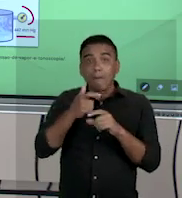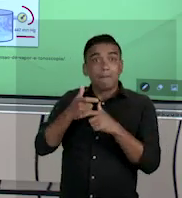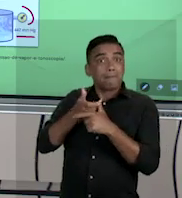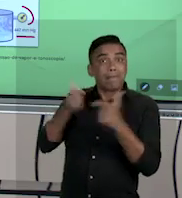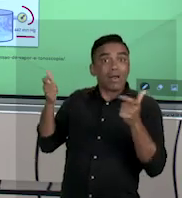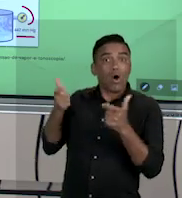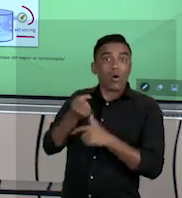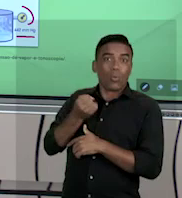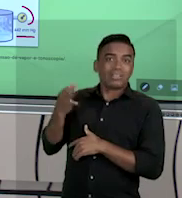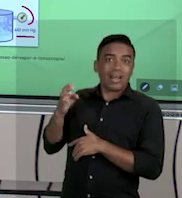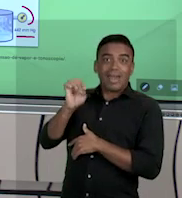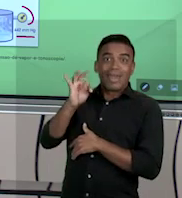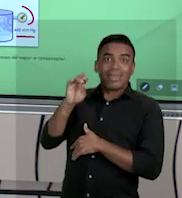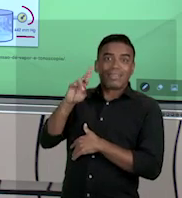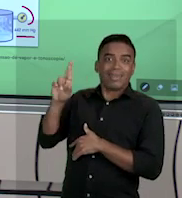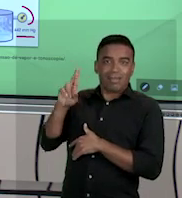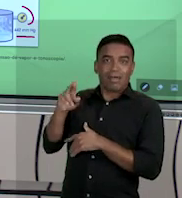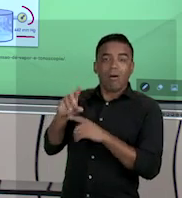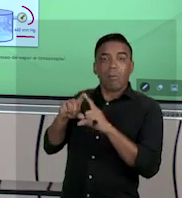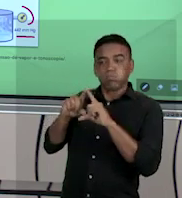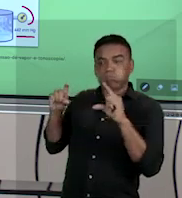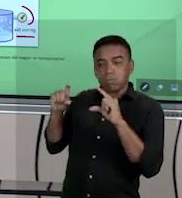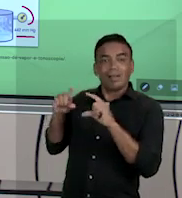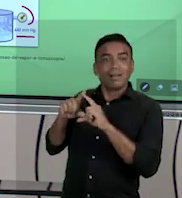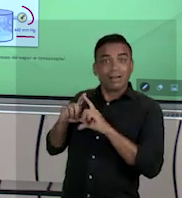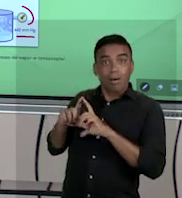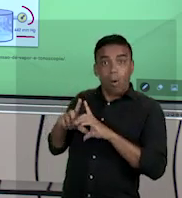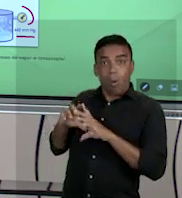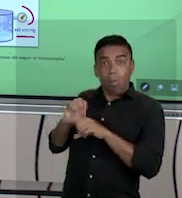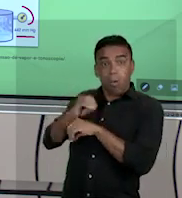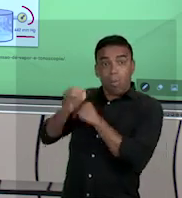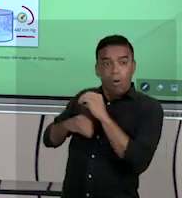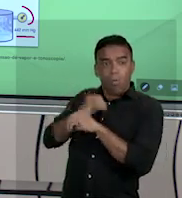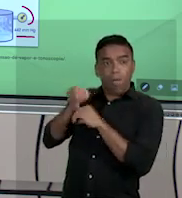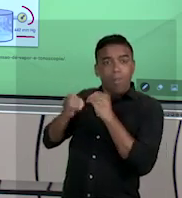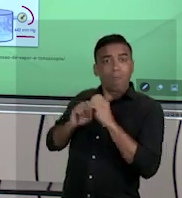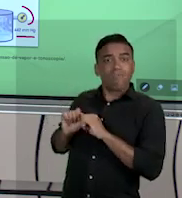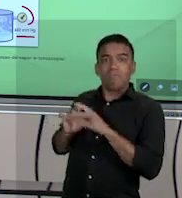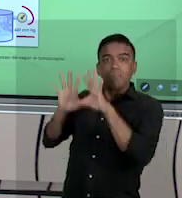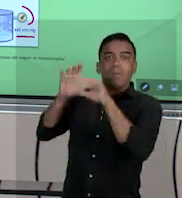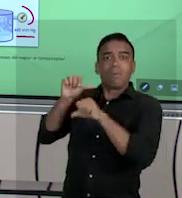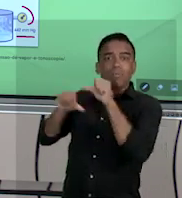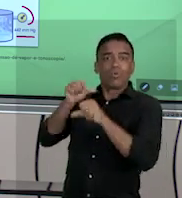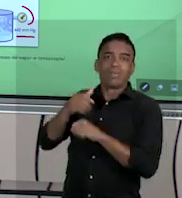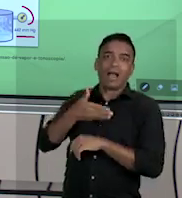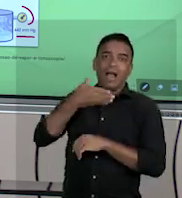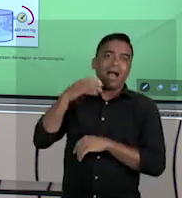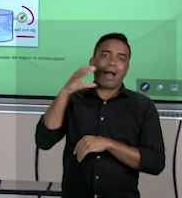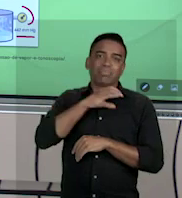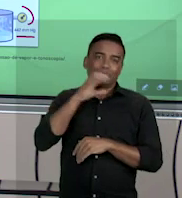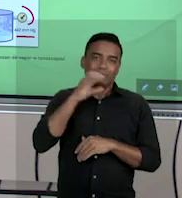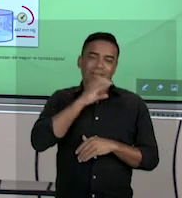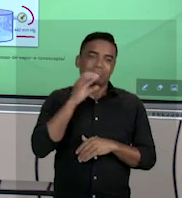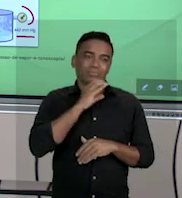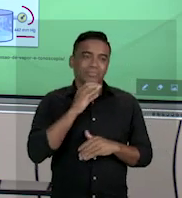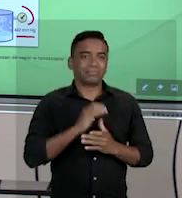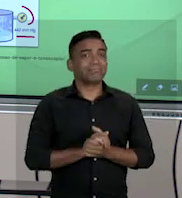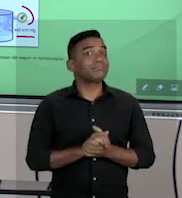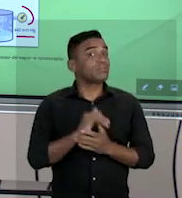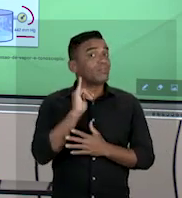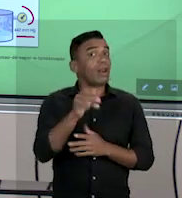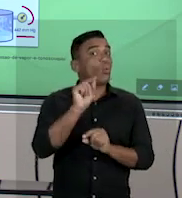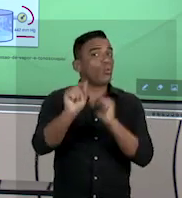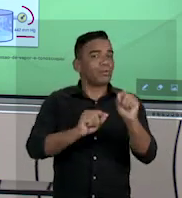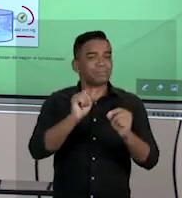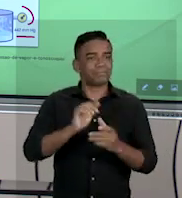quê? Porque a maior quantidade de moléculas do éter passaram para o estado de vapor. Então, o que eu quero dizer com isso? Eu